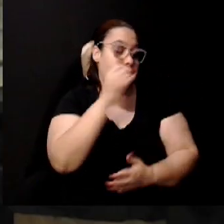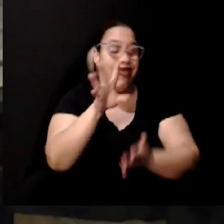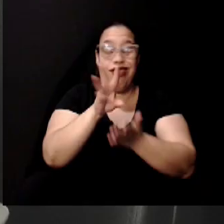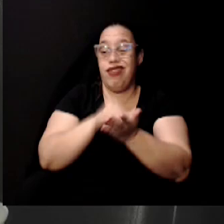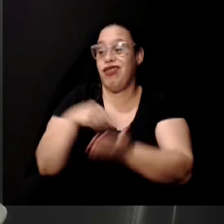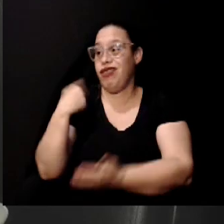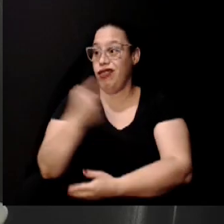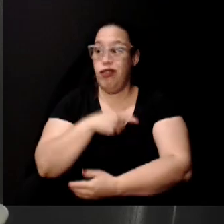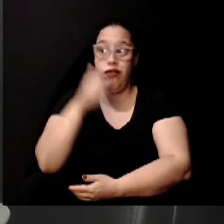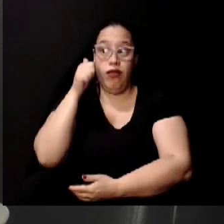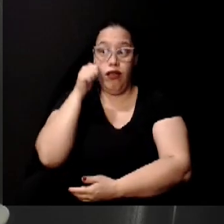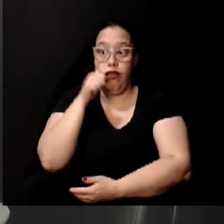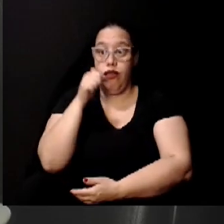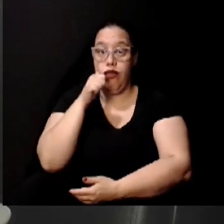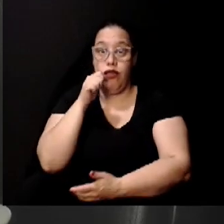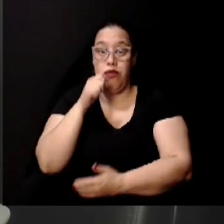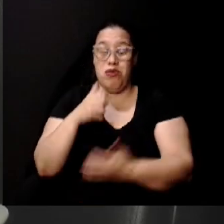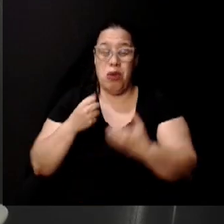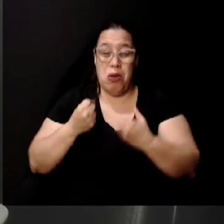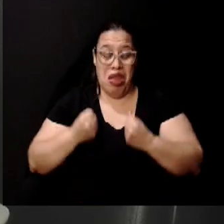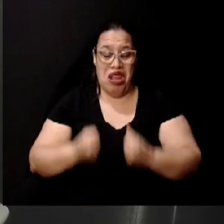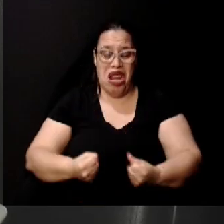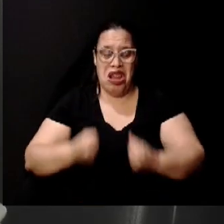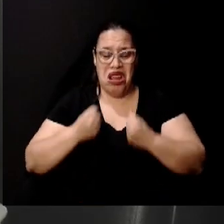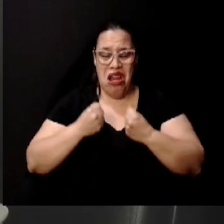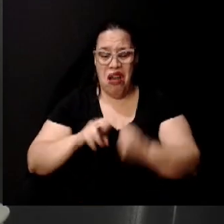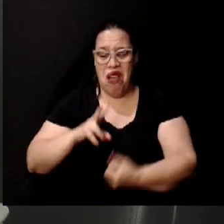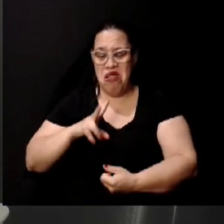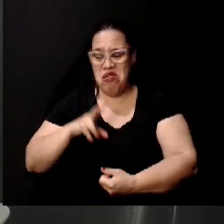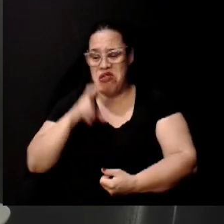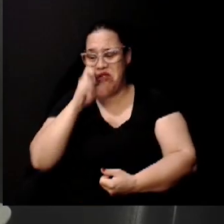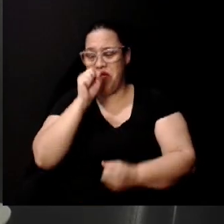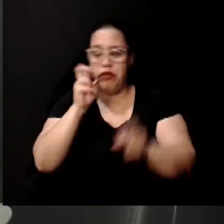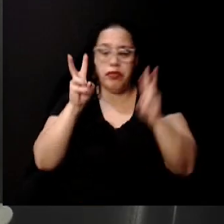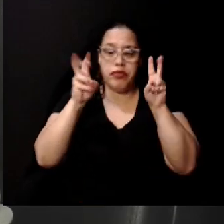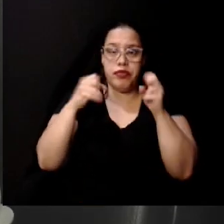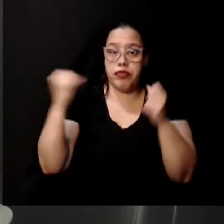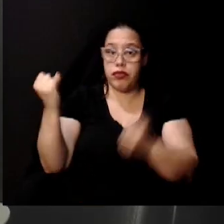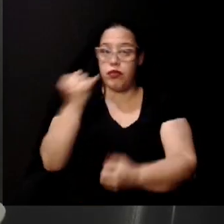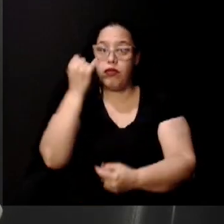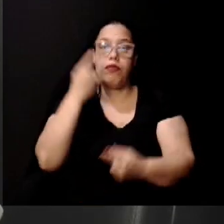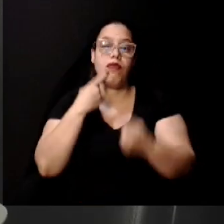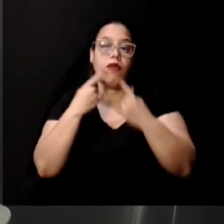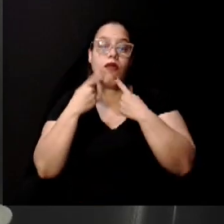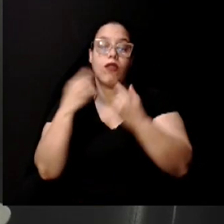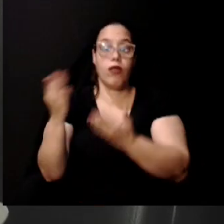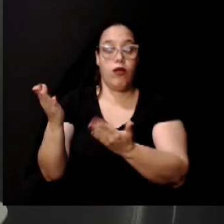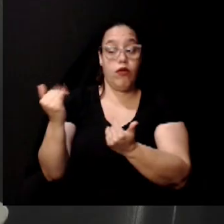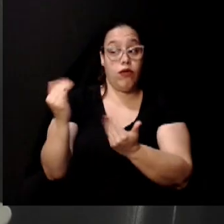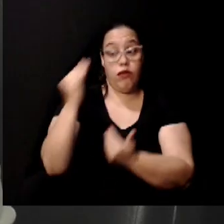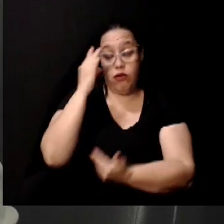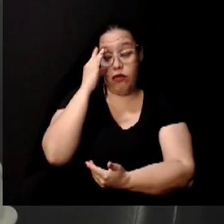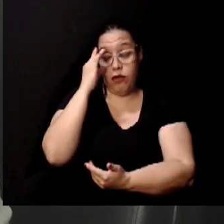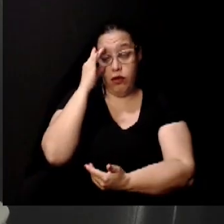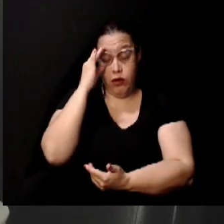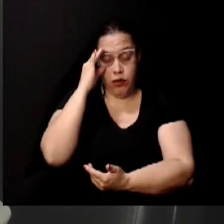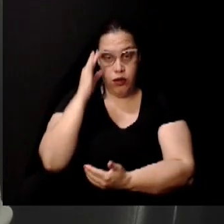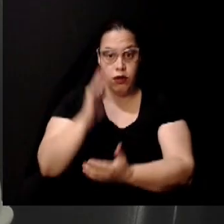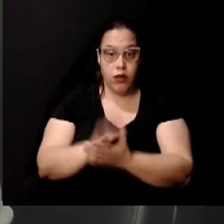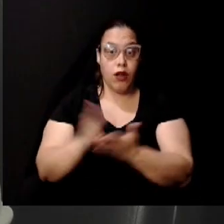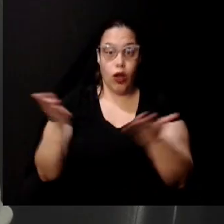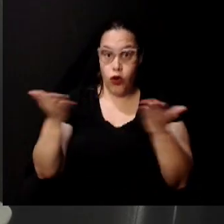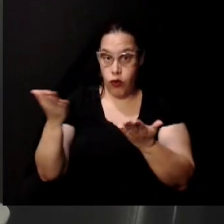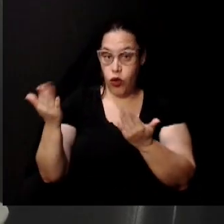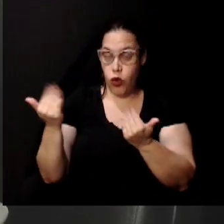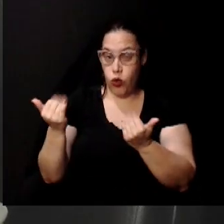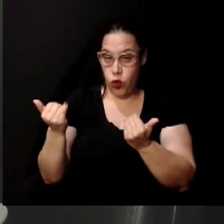os padrões são muito pesados, né? E acho que esse é um tema muito importante até para dialogar com a juventude, né? Porque a juventude hoje em dia, que é uma juventude